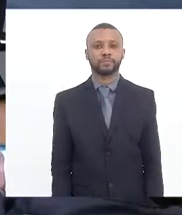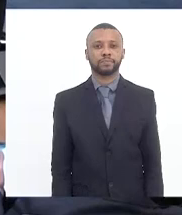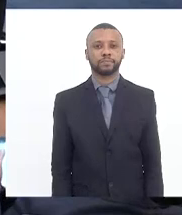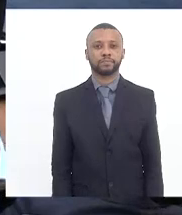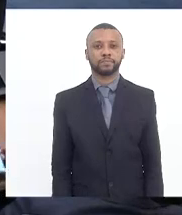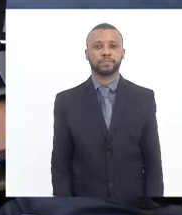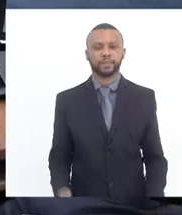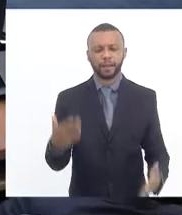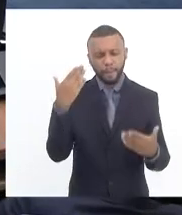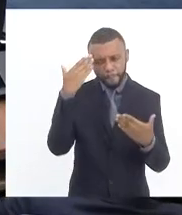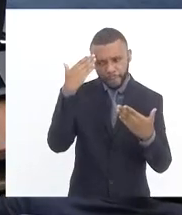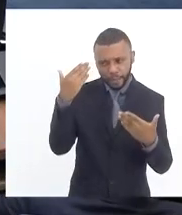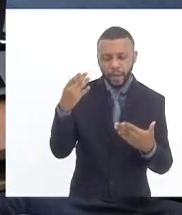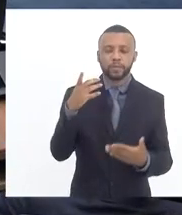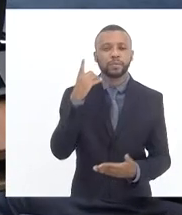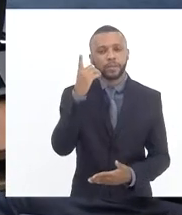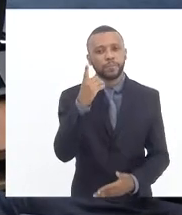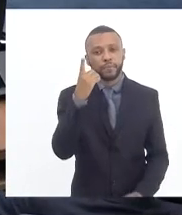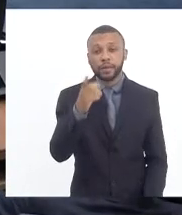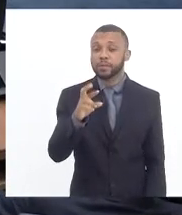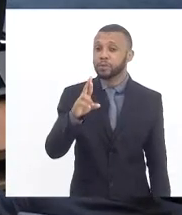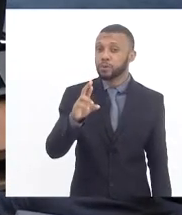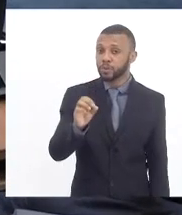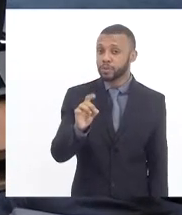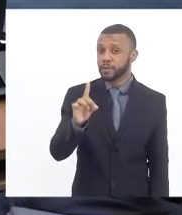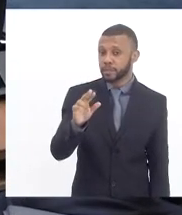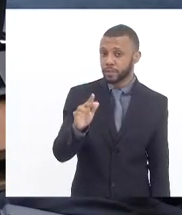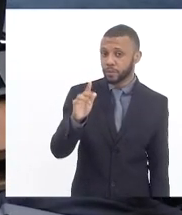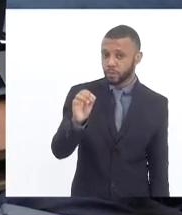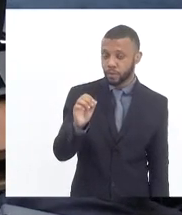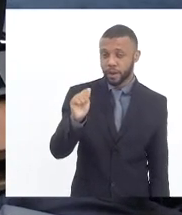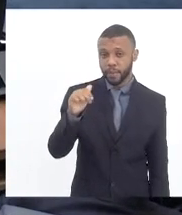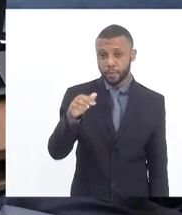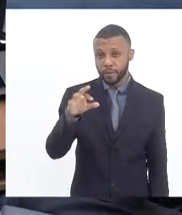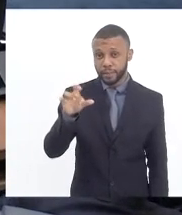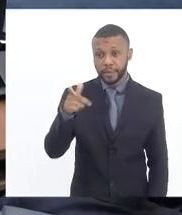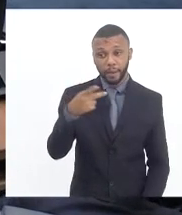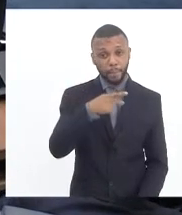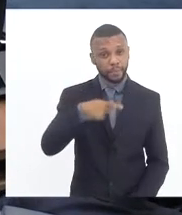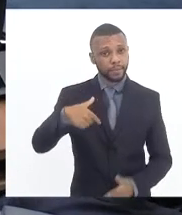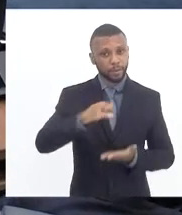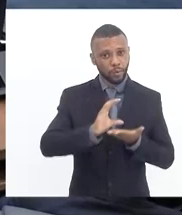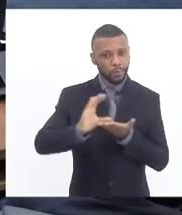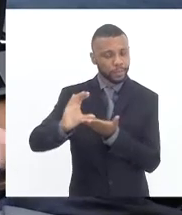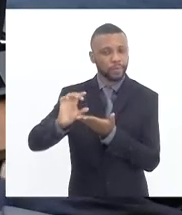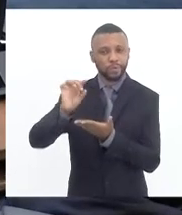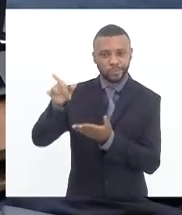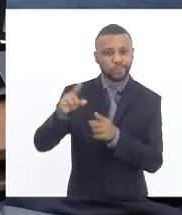e obrigado Deputado Rodrigo Marinho prejudica comissão de servidores com a palavra deputado waldeck